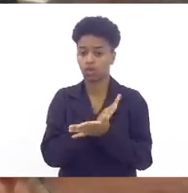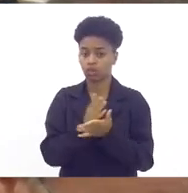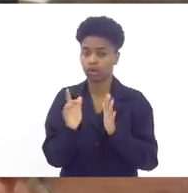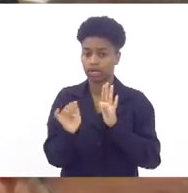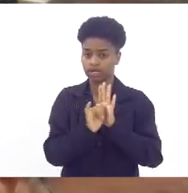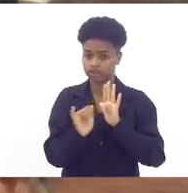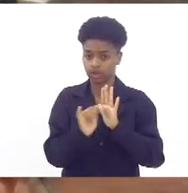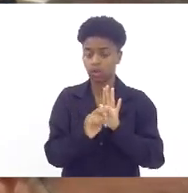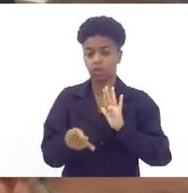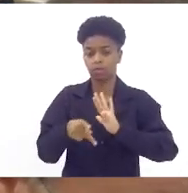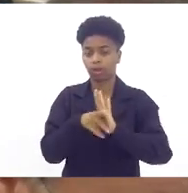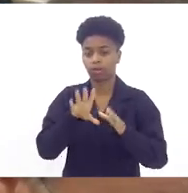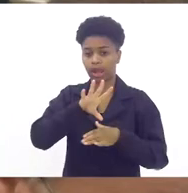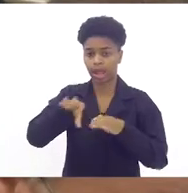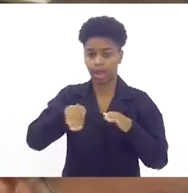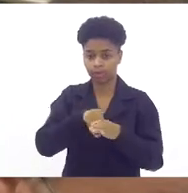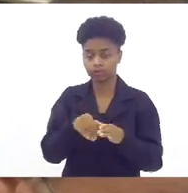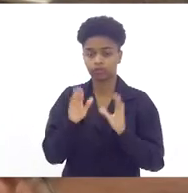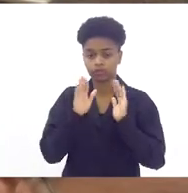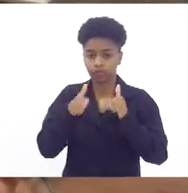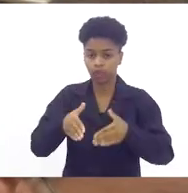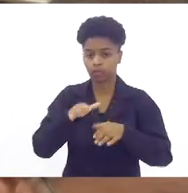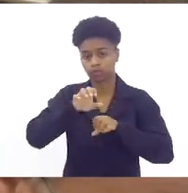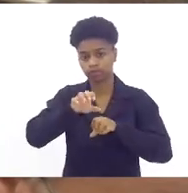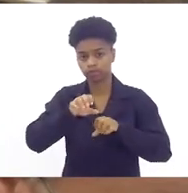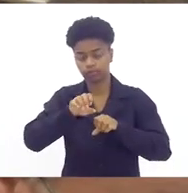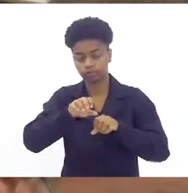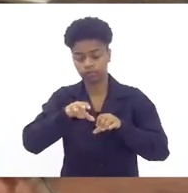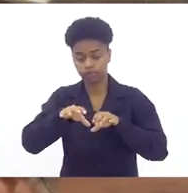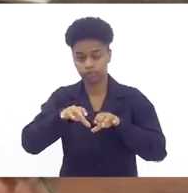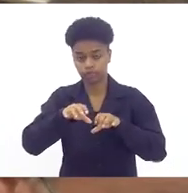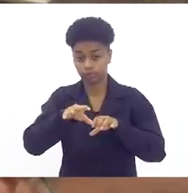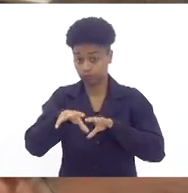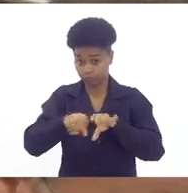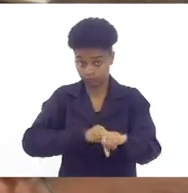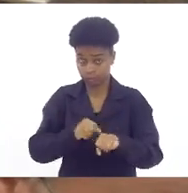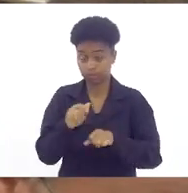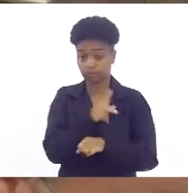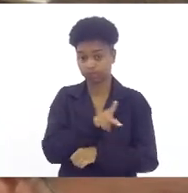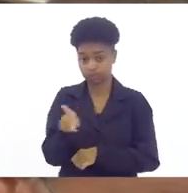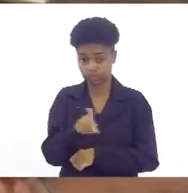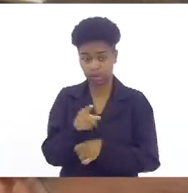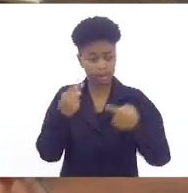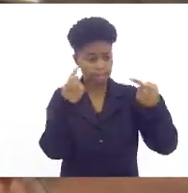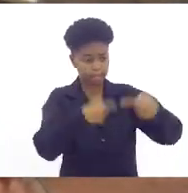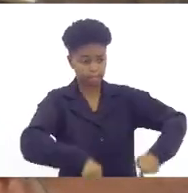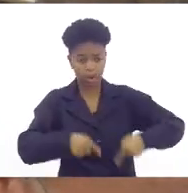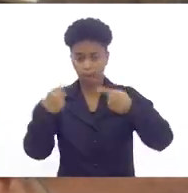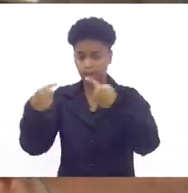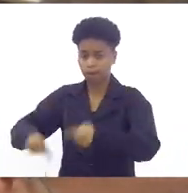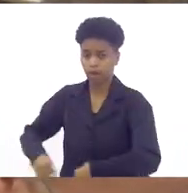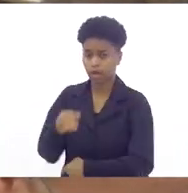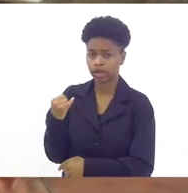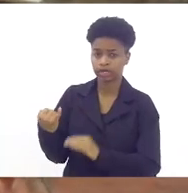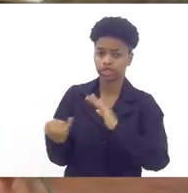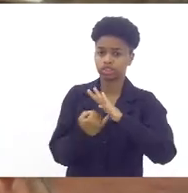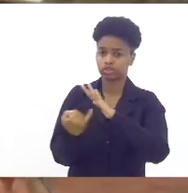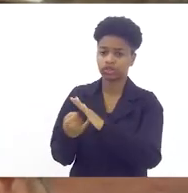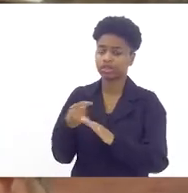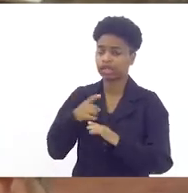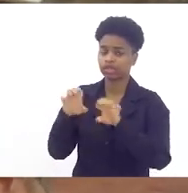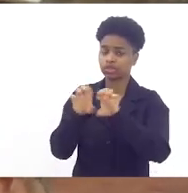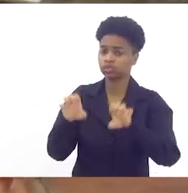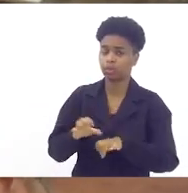da Capes para a formação de professores concorrendo com instituições que tem muito mais estrutura que nós